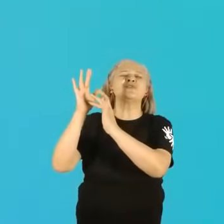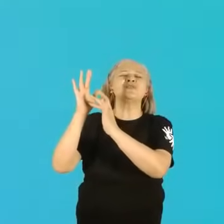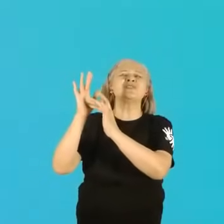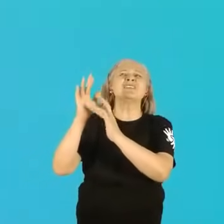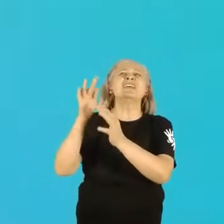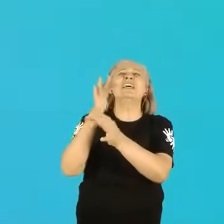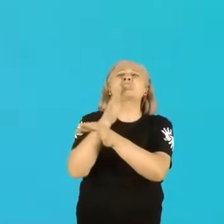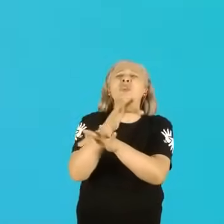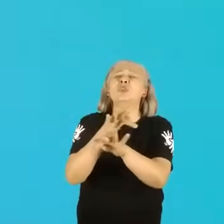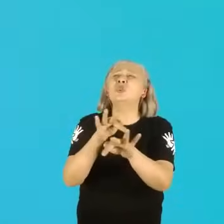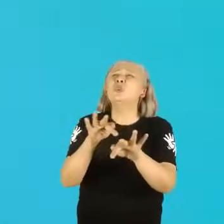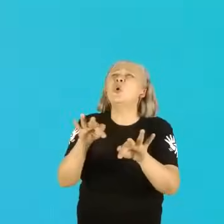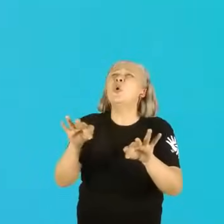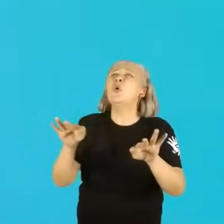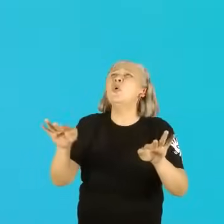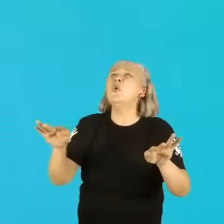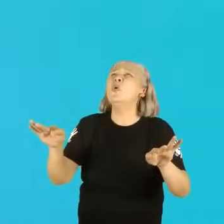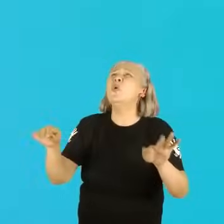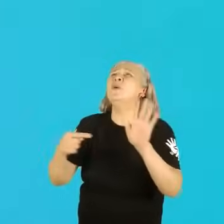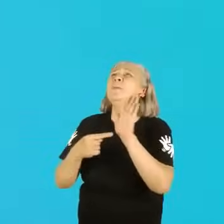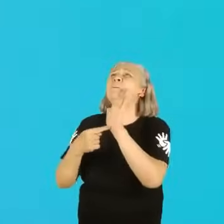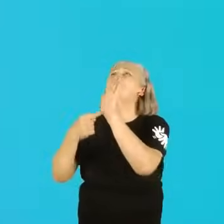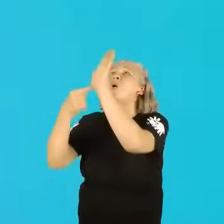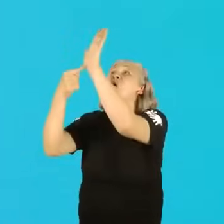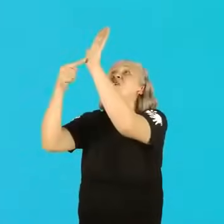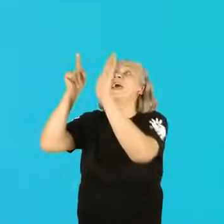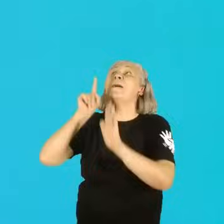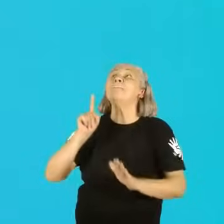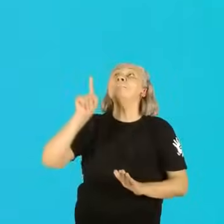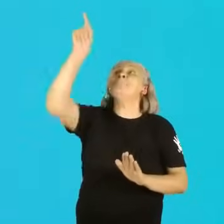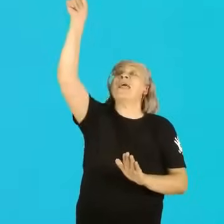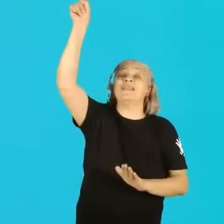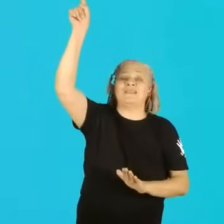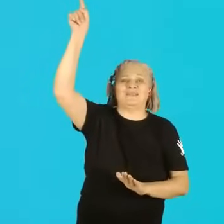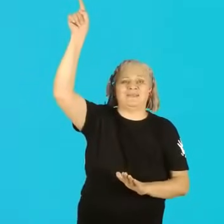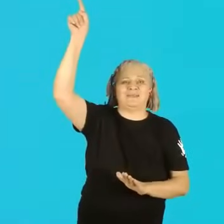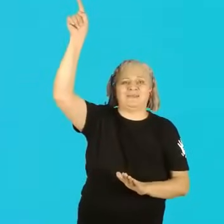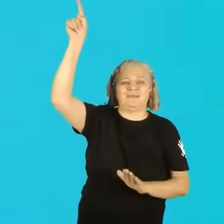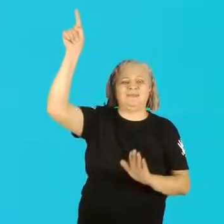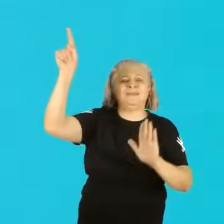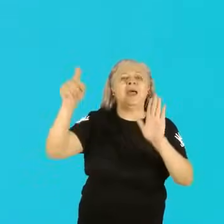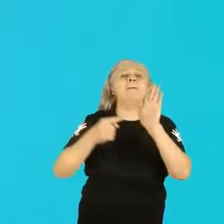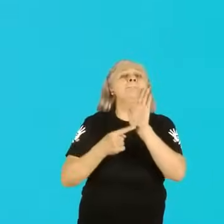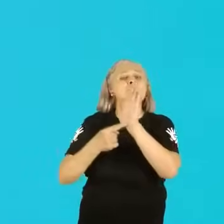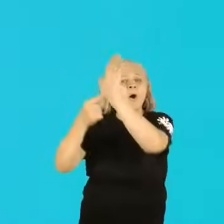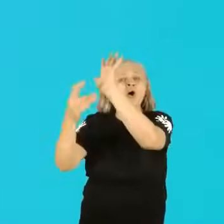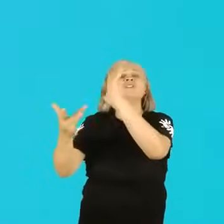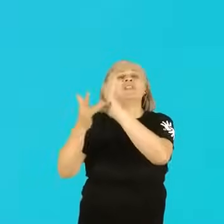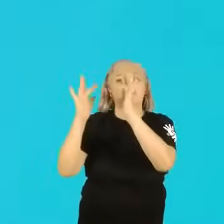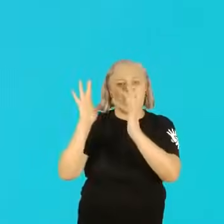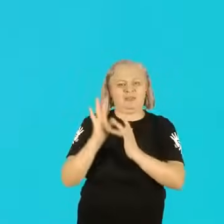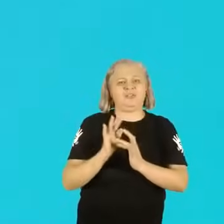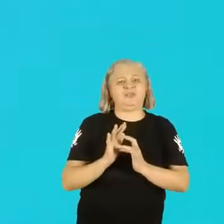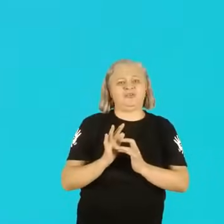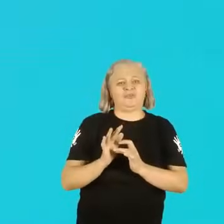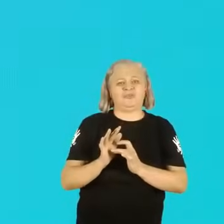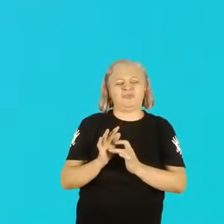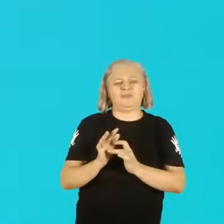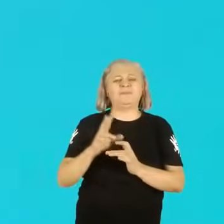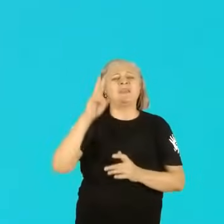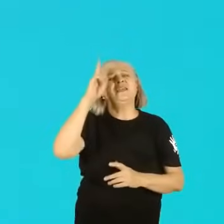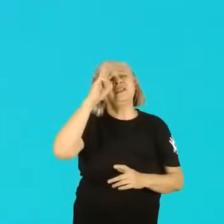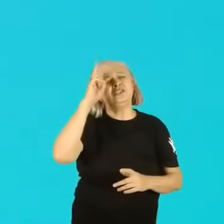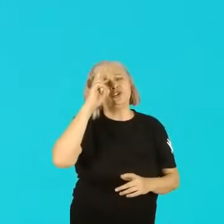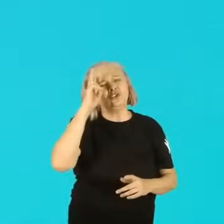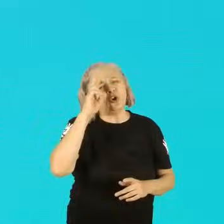dor, e para sair aqui diferente de como você entrou. A história dela é